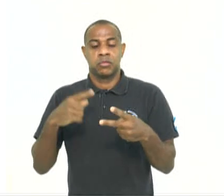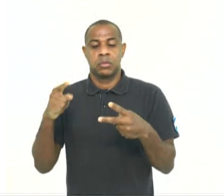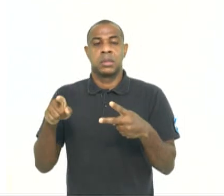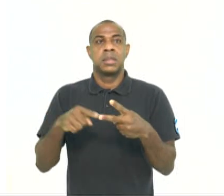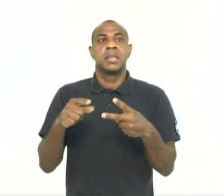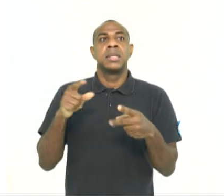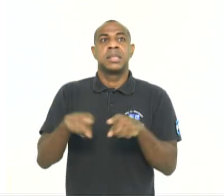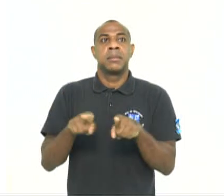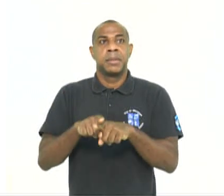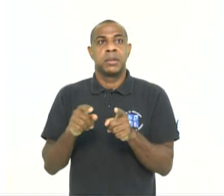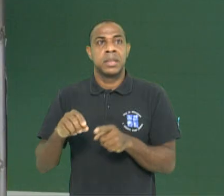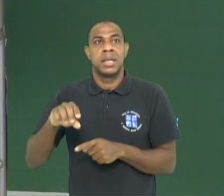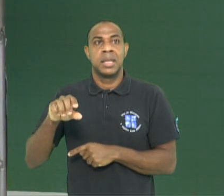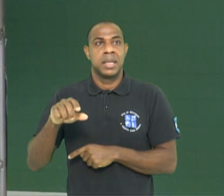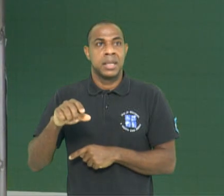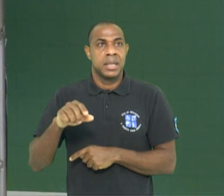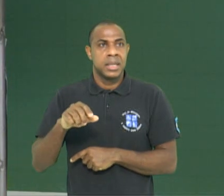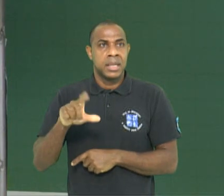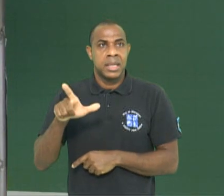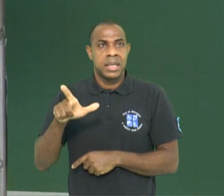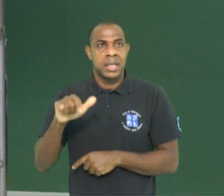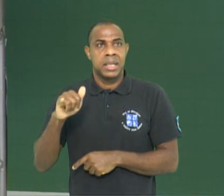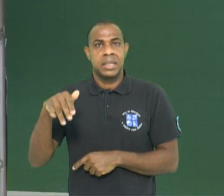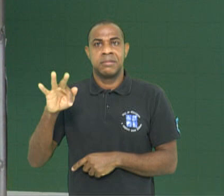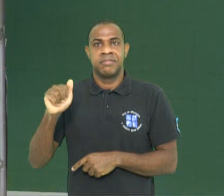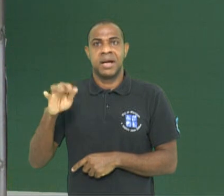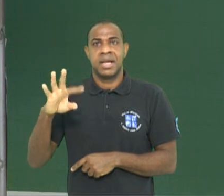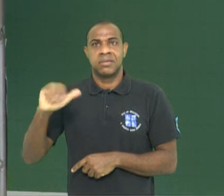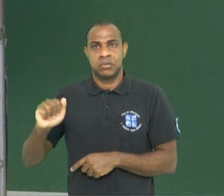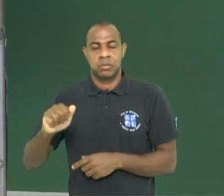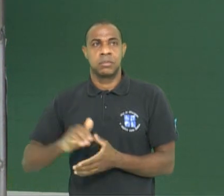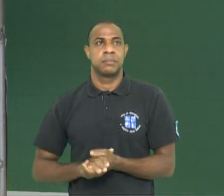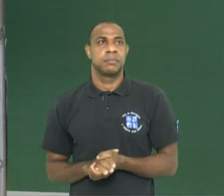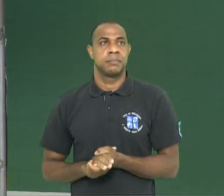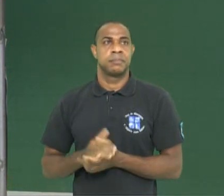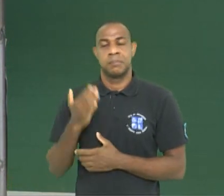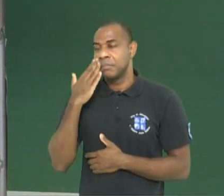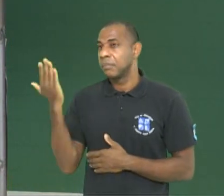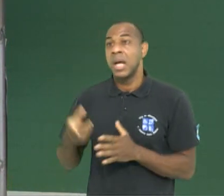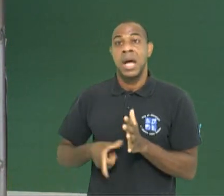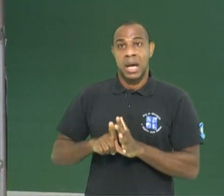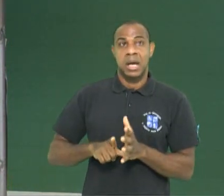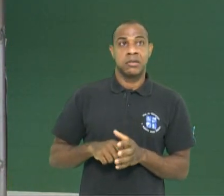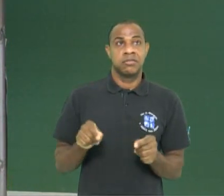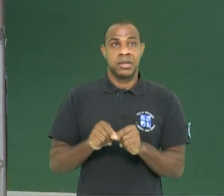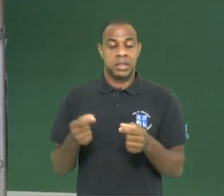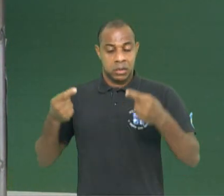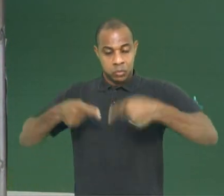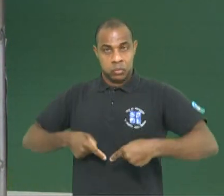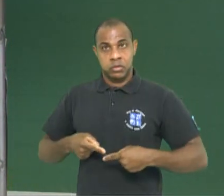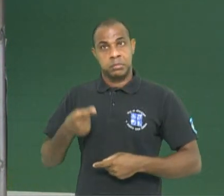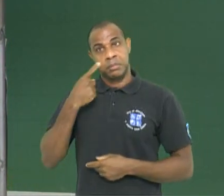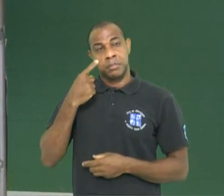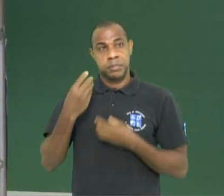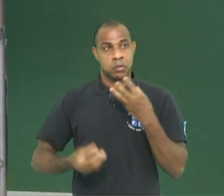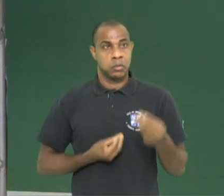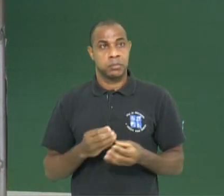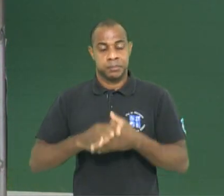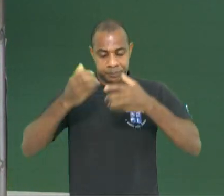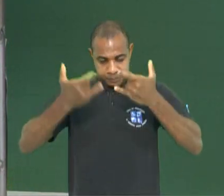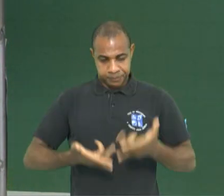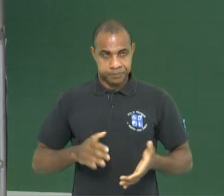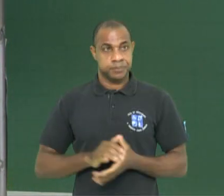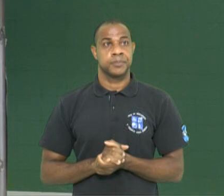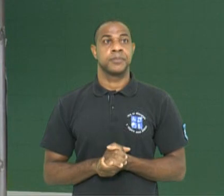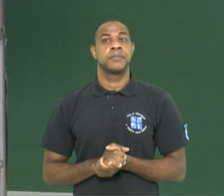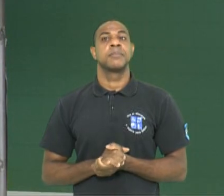ou linfóide. Beleza, então são os 2 tipos que a gente vai ter ali. Mas antes, vamos fazer um quiz para rever lá algumas coisas que nós já